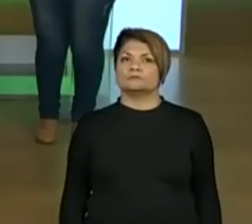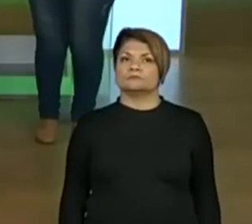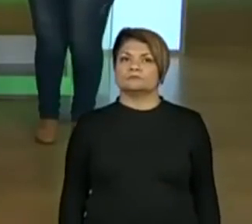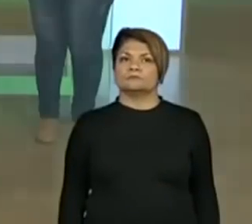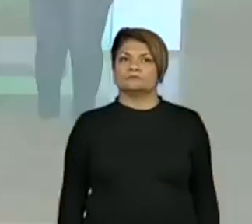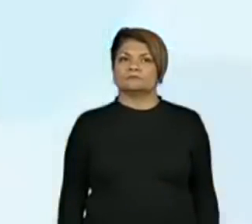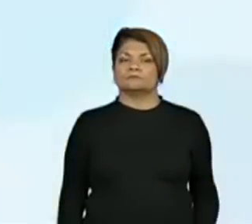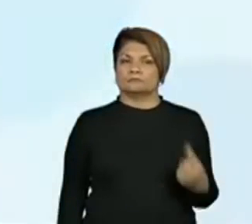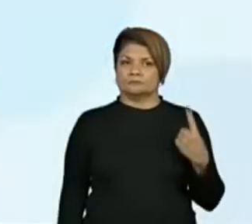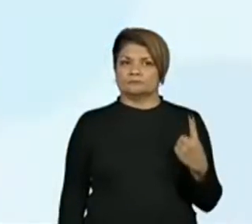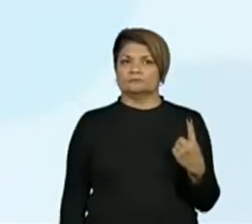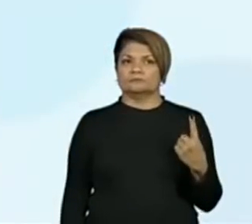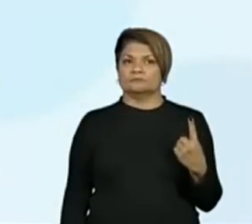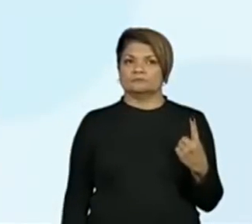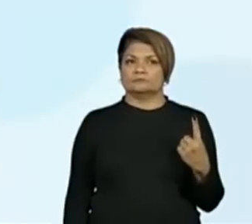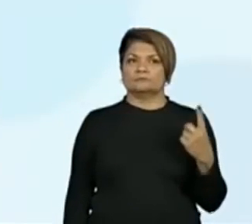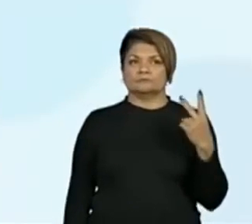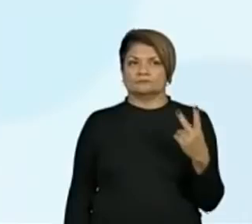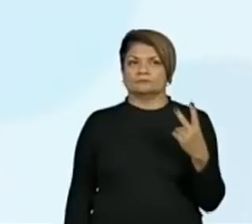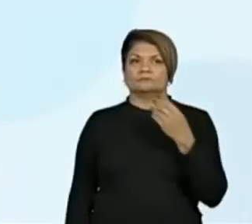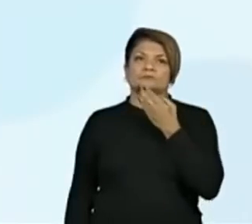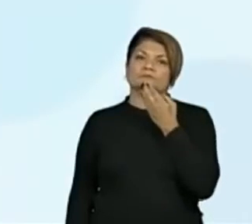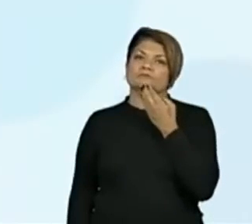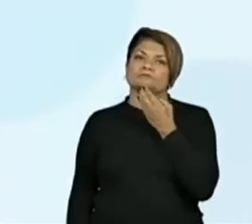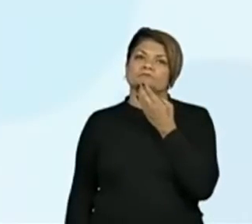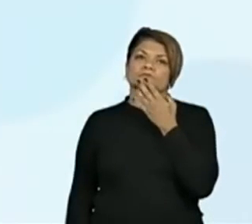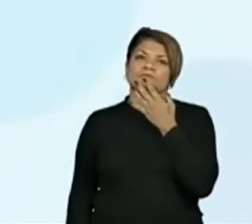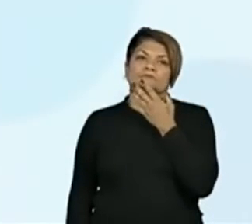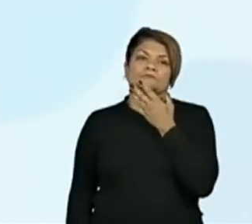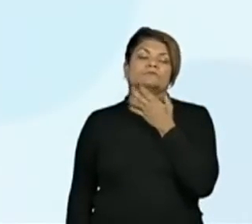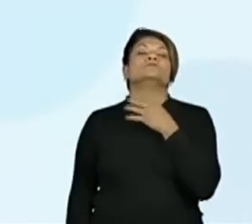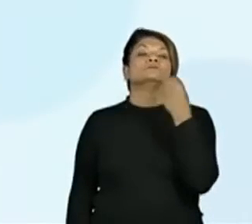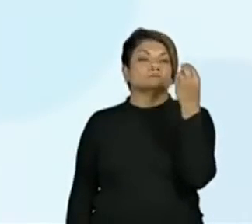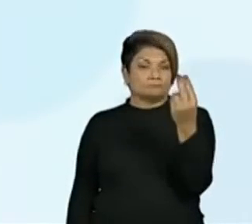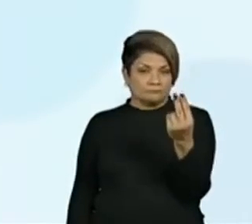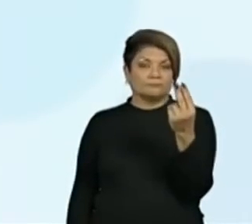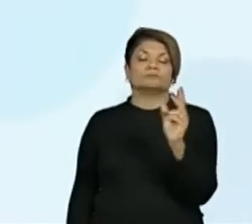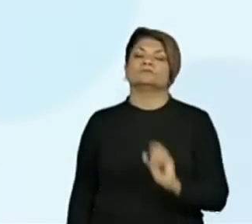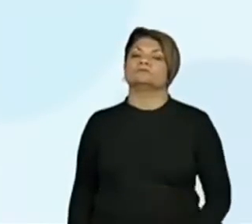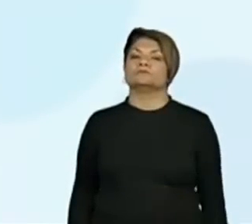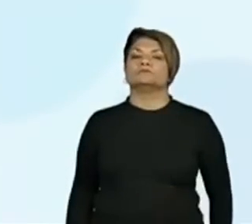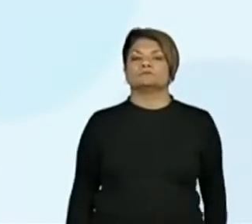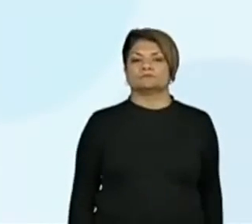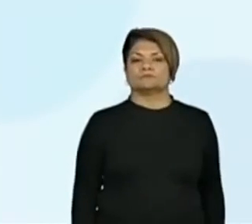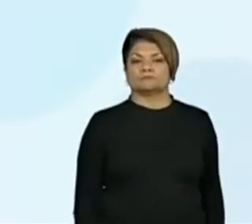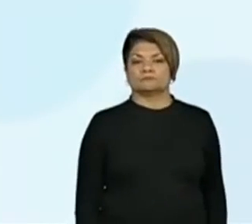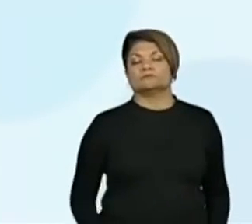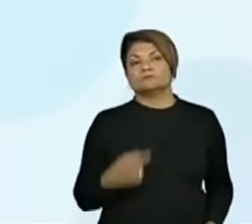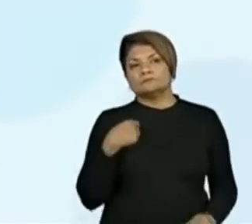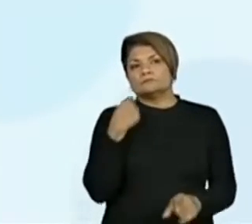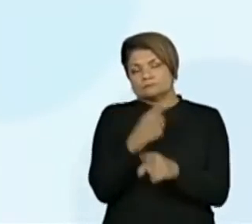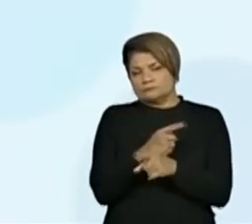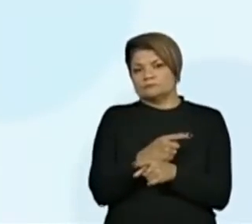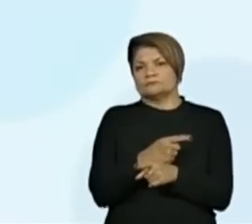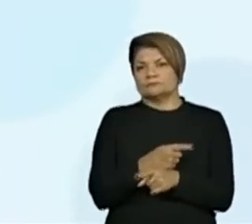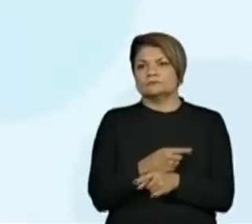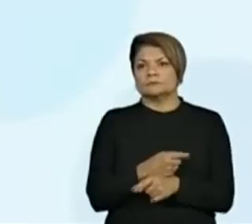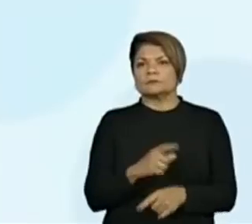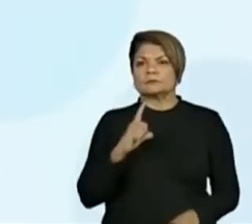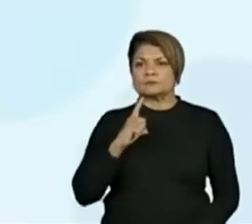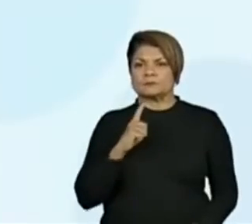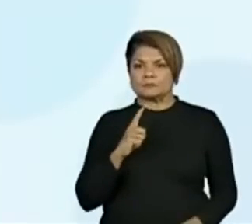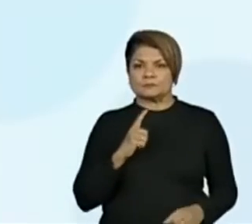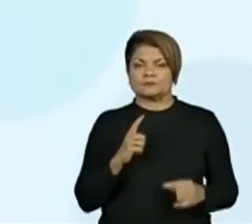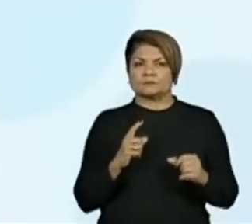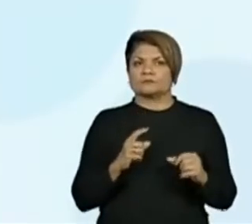Um cilindro e outro cilindro. Ficou de azul. Dois cilindros. Dois cilindros. Então, vamos identificar aí os blocos